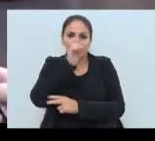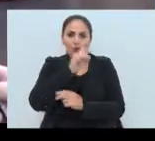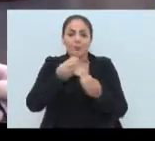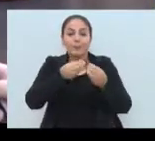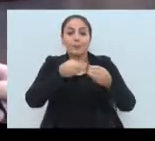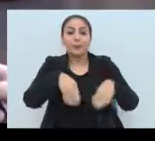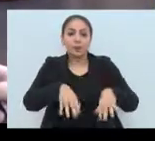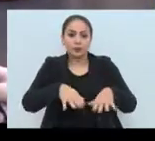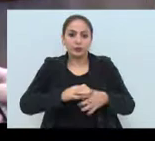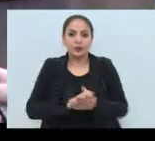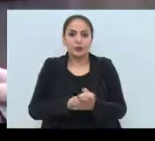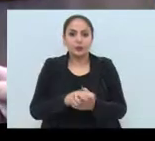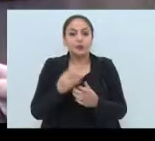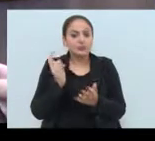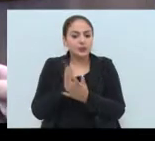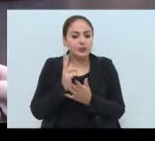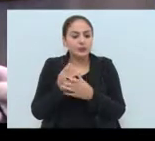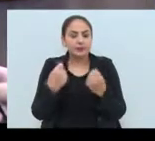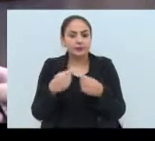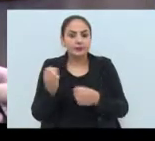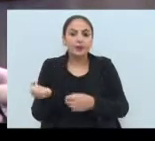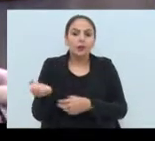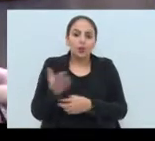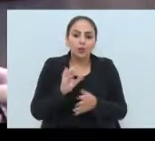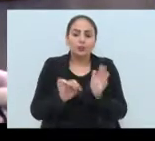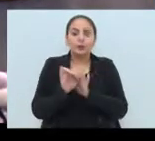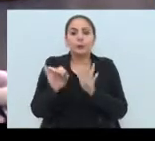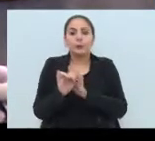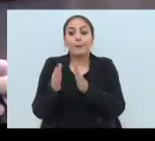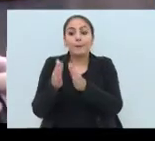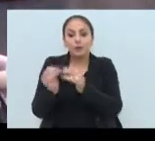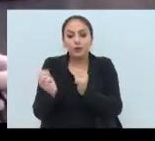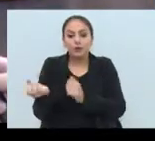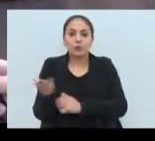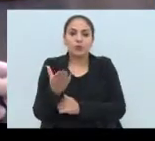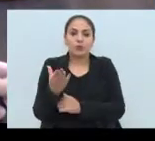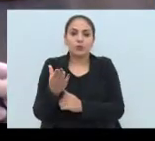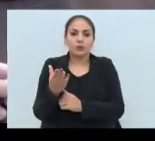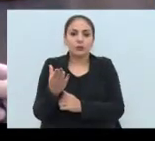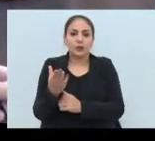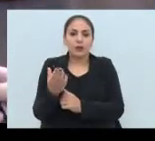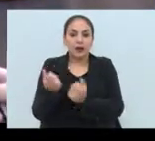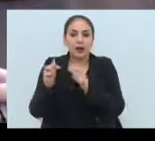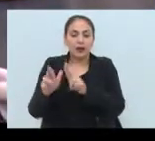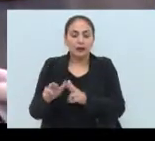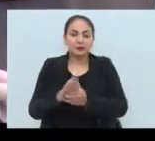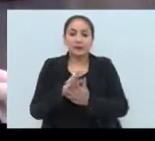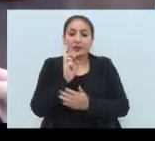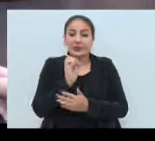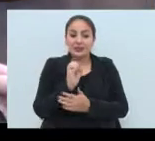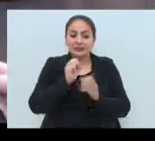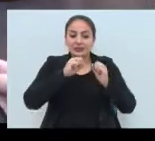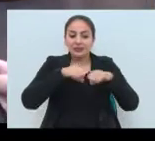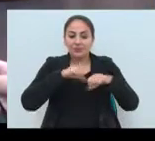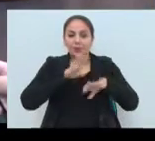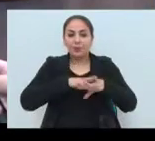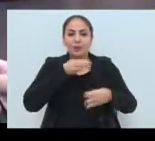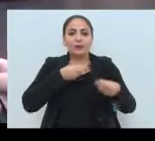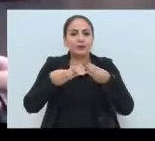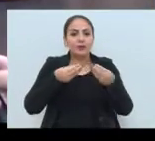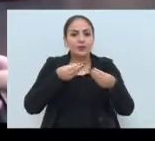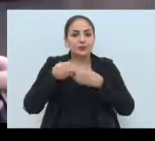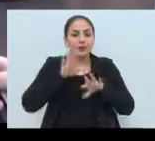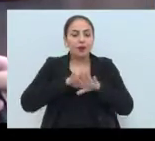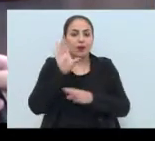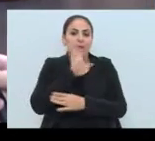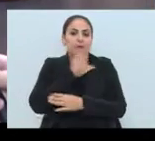nós tivermos a necessidade, uma nova licitação para essa nova linha. Licitando por sistema, fica mais flexível e